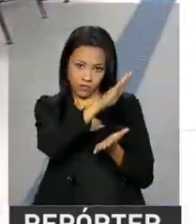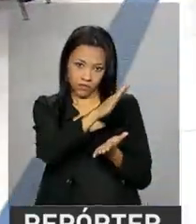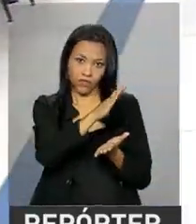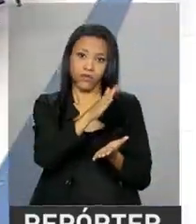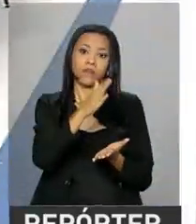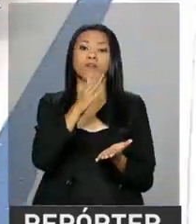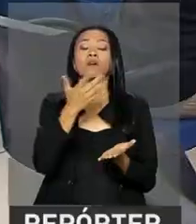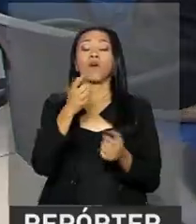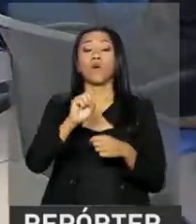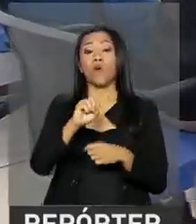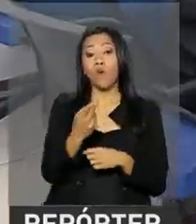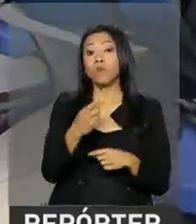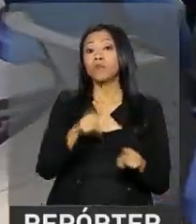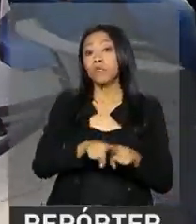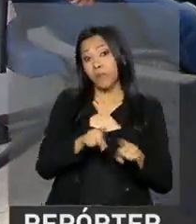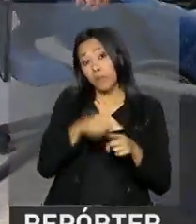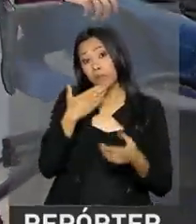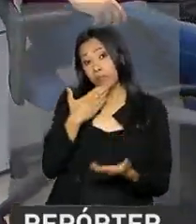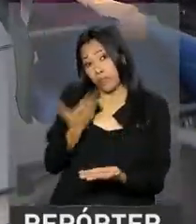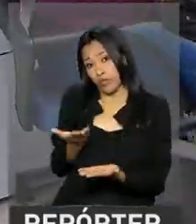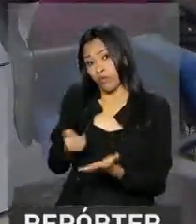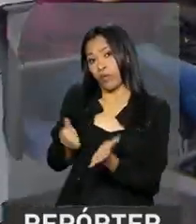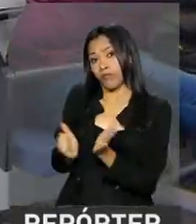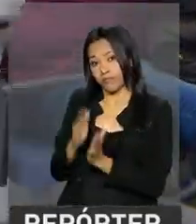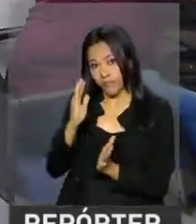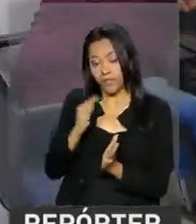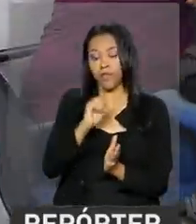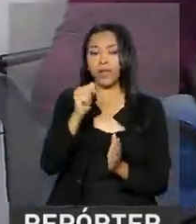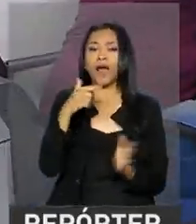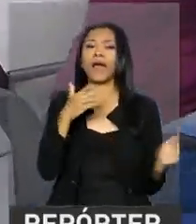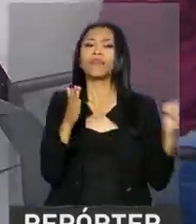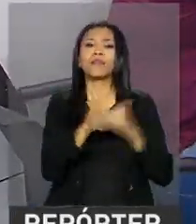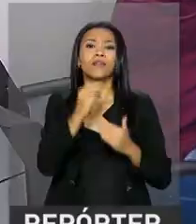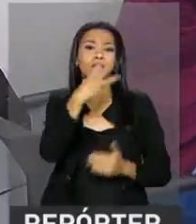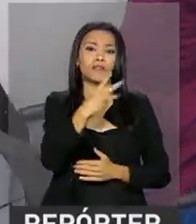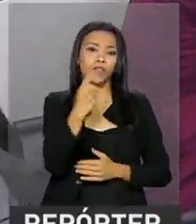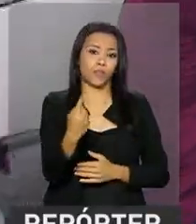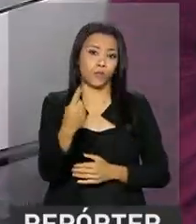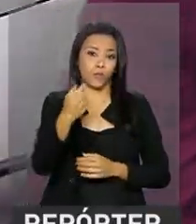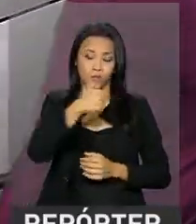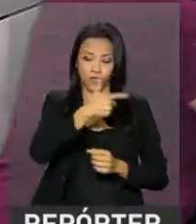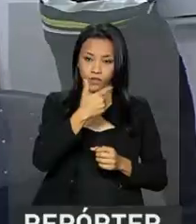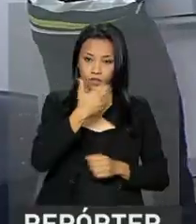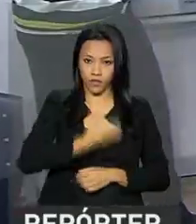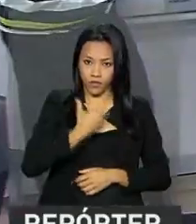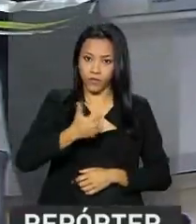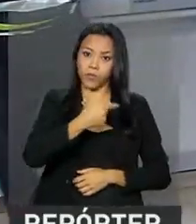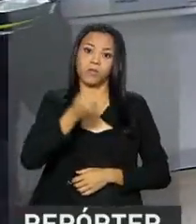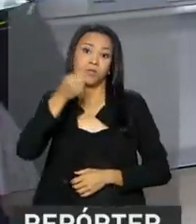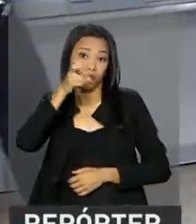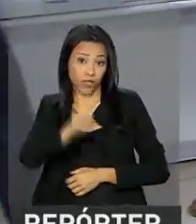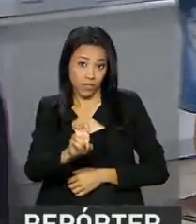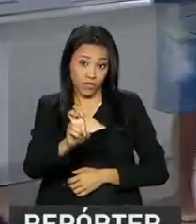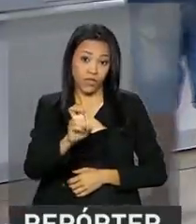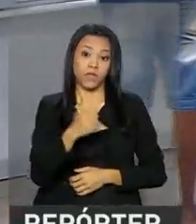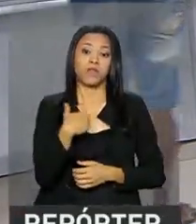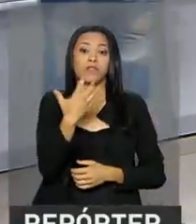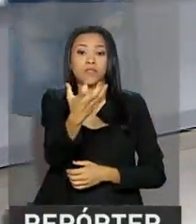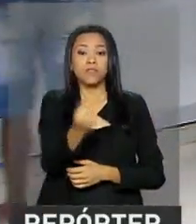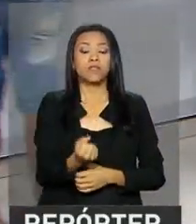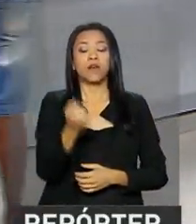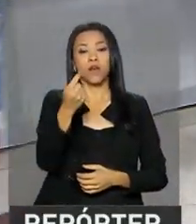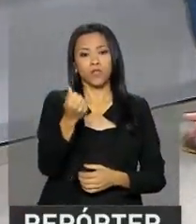por justa causa ou pediram demissão até 31 de dezembro de 2015. A data de retirada do